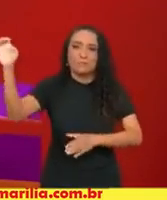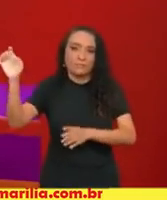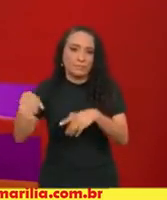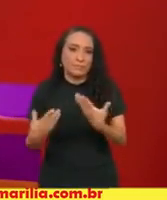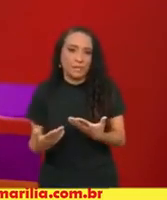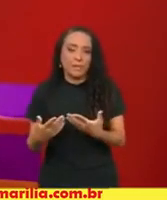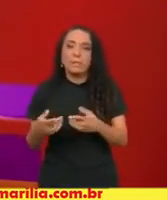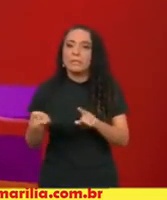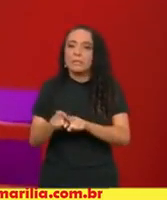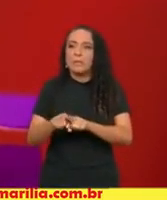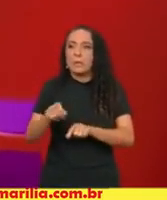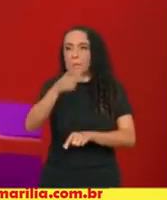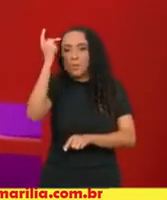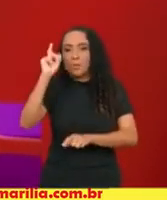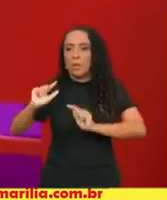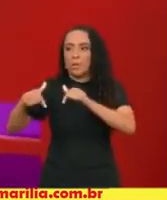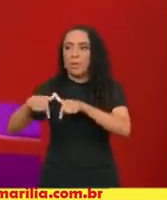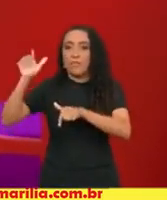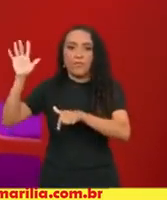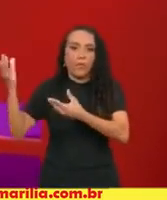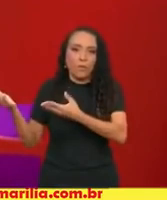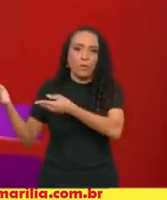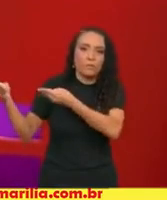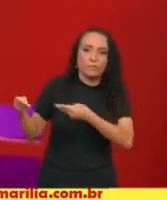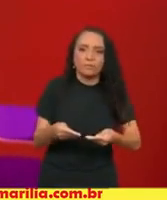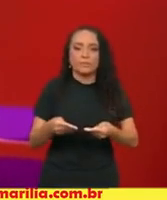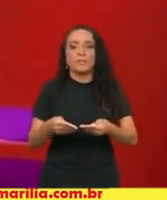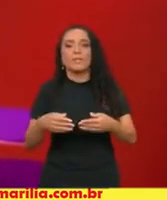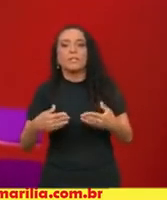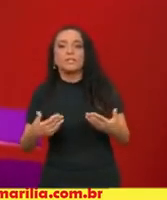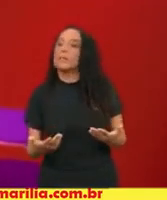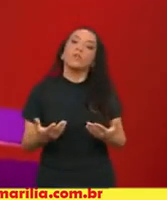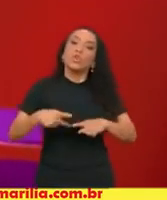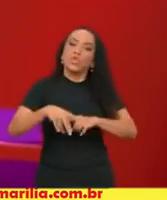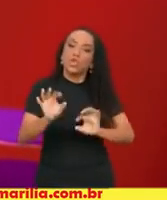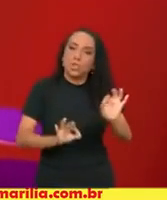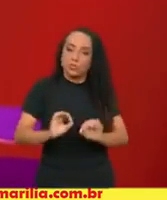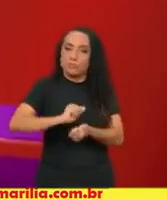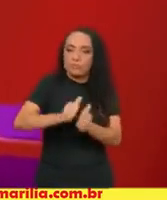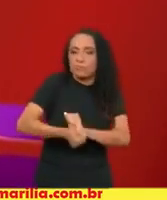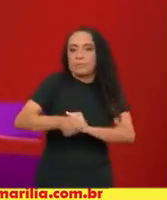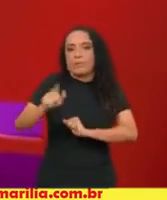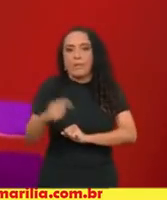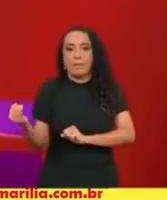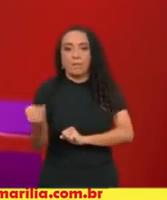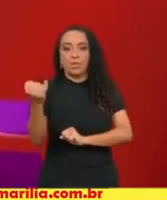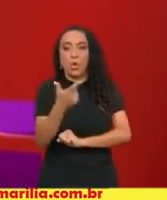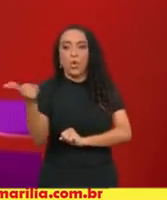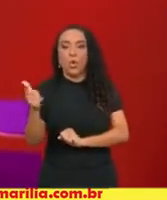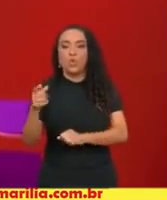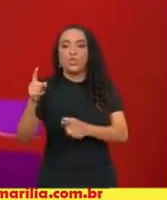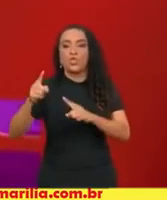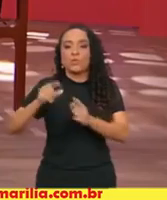tem que trazer mão de obra estrangeira, eventualmente se valer da mão de obra livre nacional. Os ajustes são fundamentais, sem dúvida alguma. Outras formas de